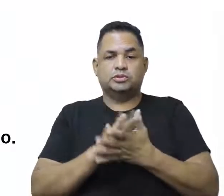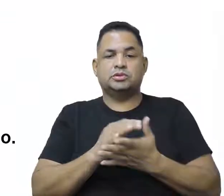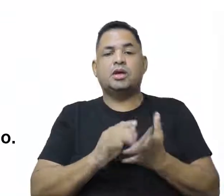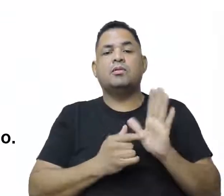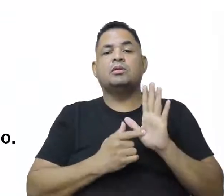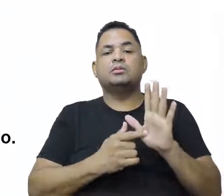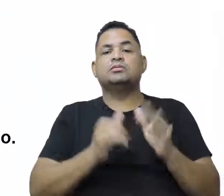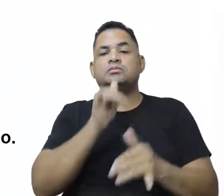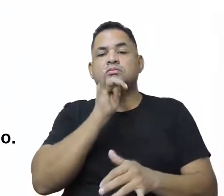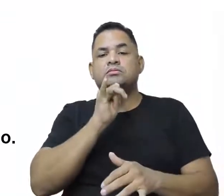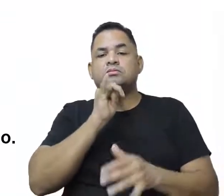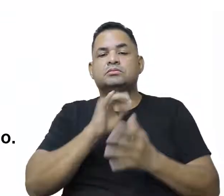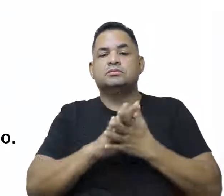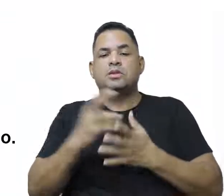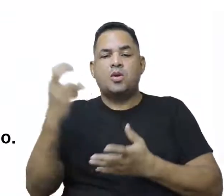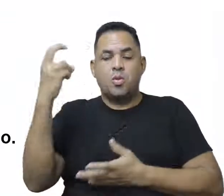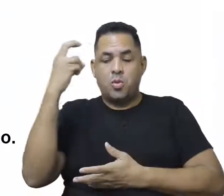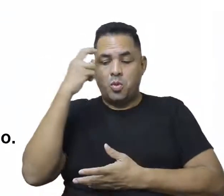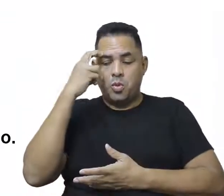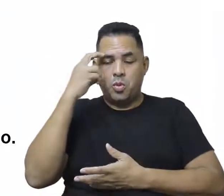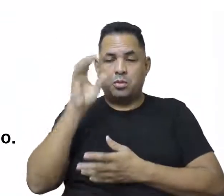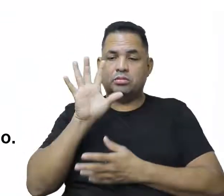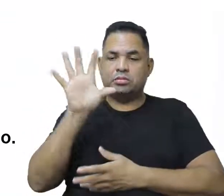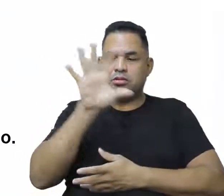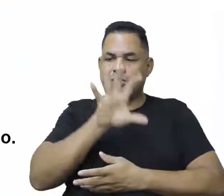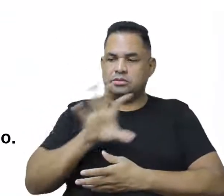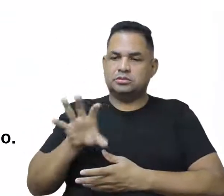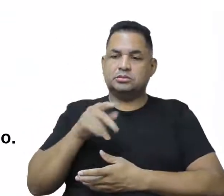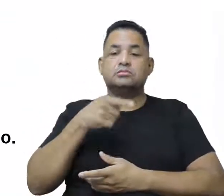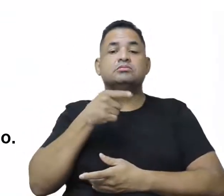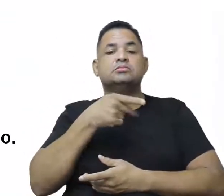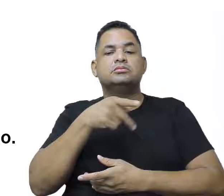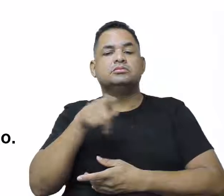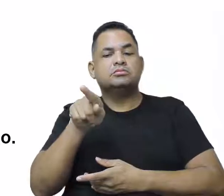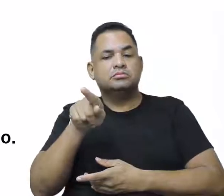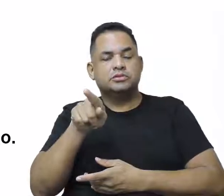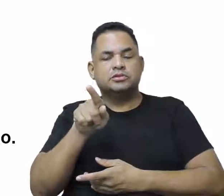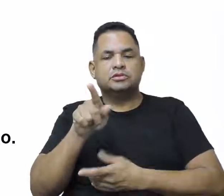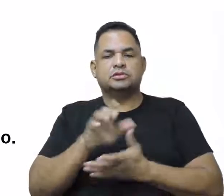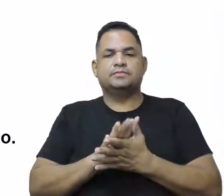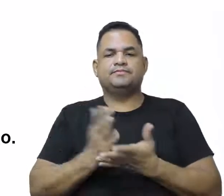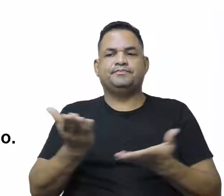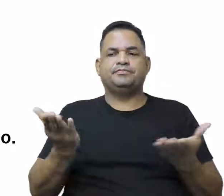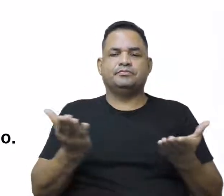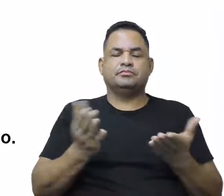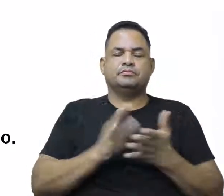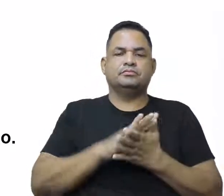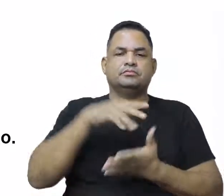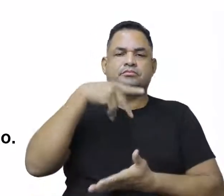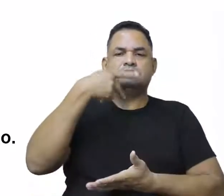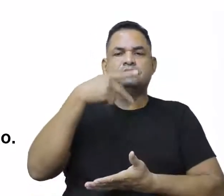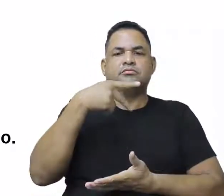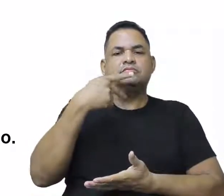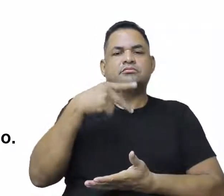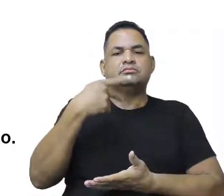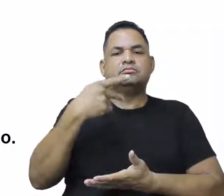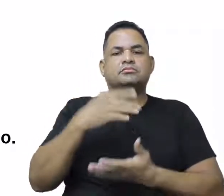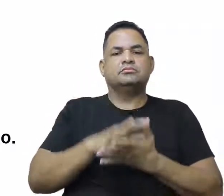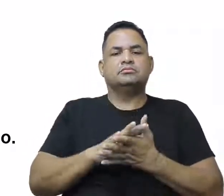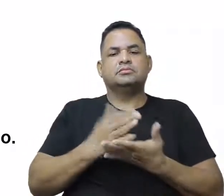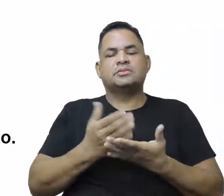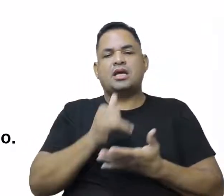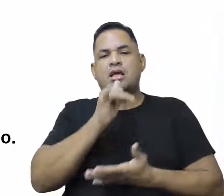exemplos de cultura da região de vocês, né? Vocês vão aí dizer, né, citar